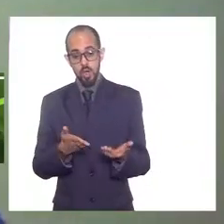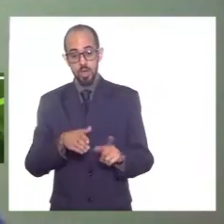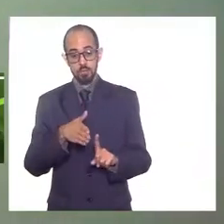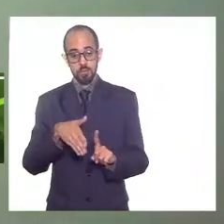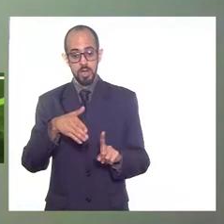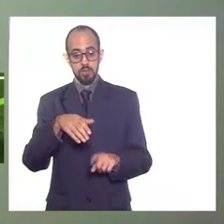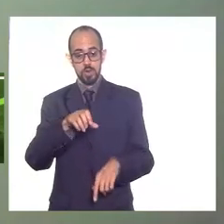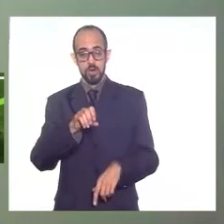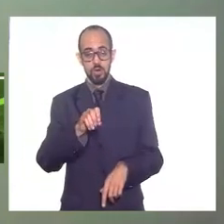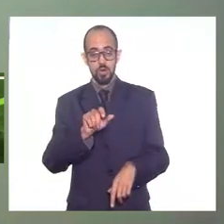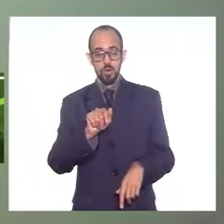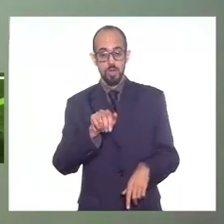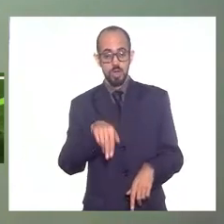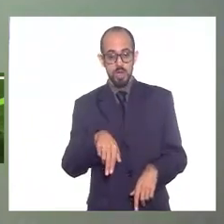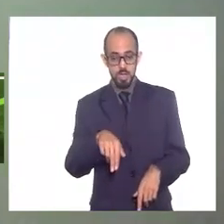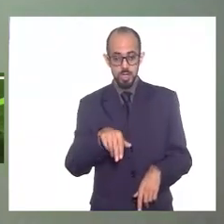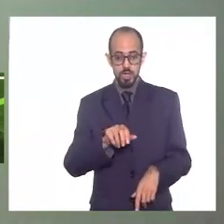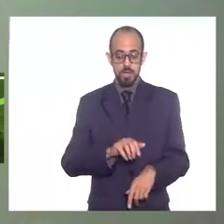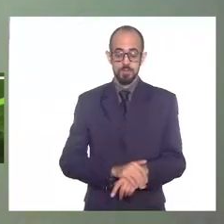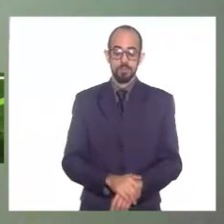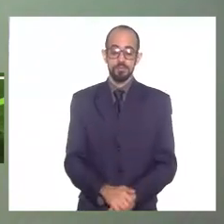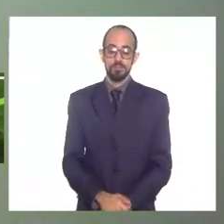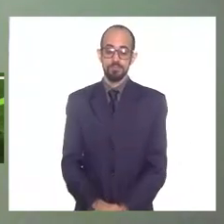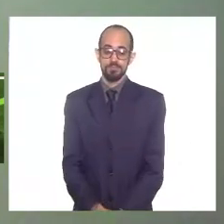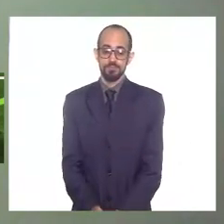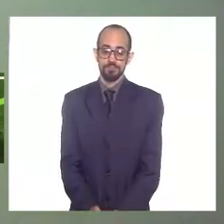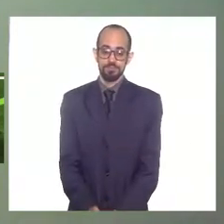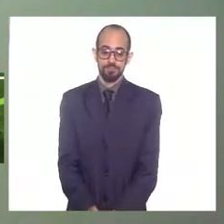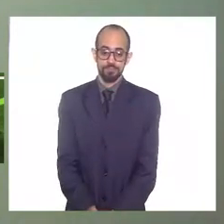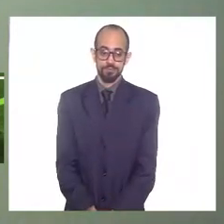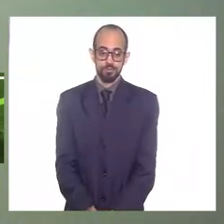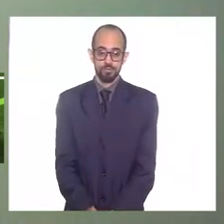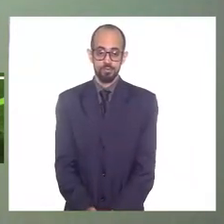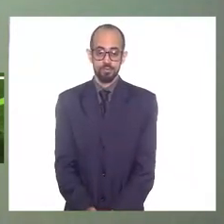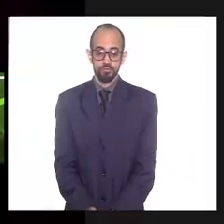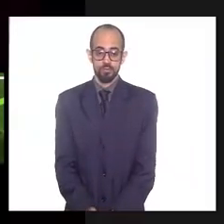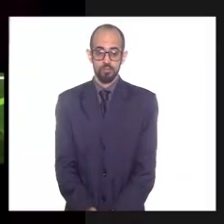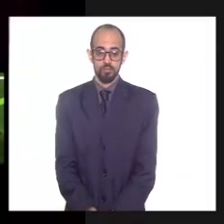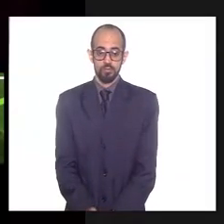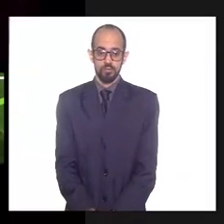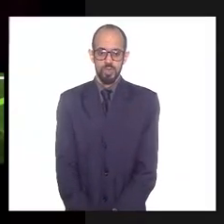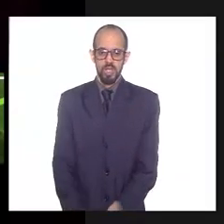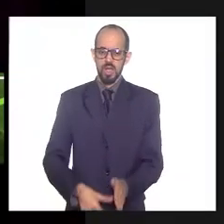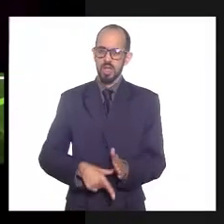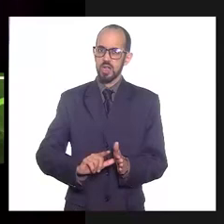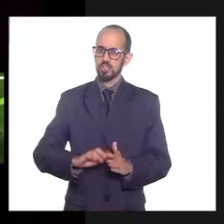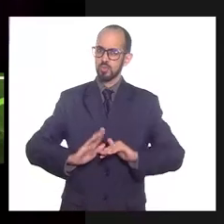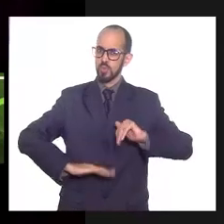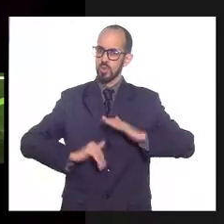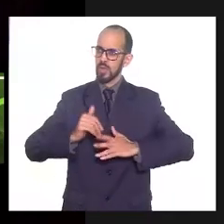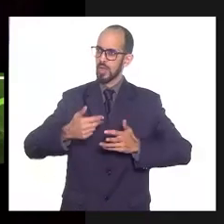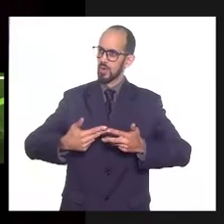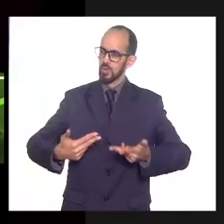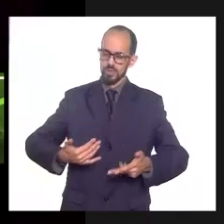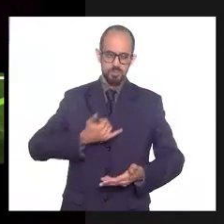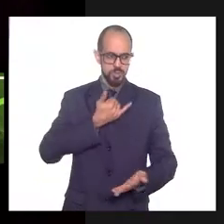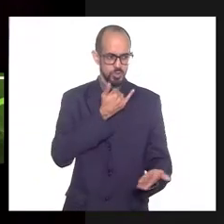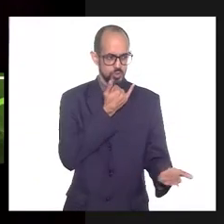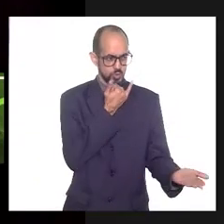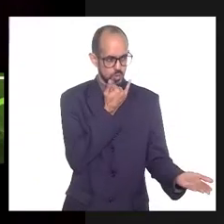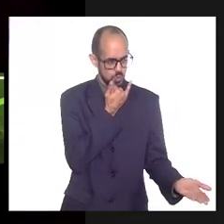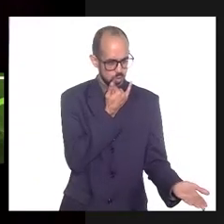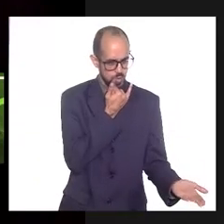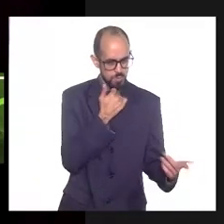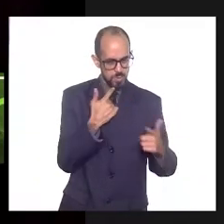a organização na Gonçalves pessoas considerações e antes de qualquer coisa eu queria me desculpar